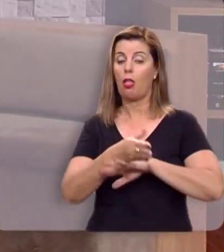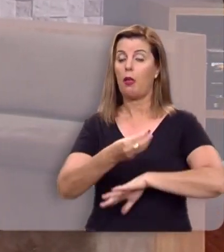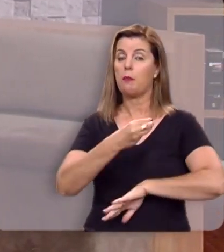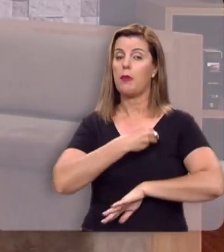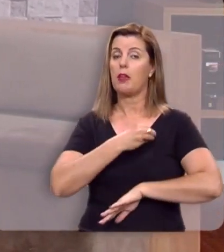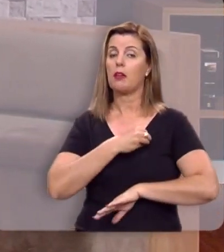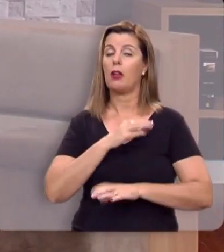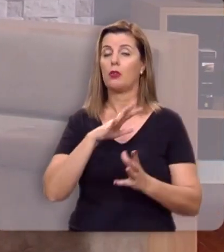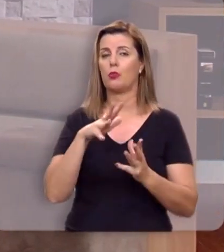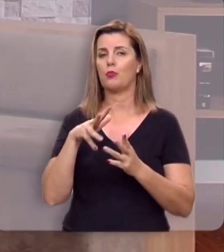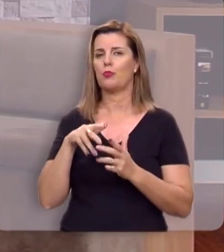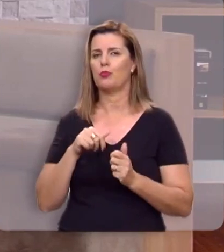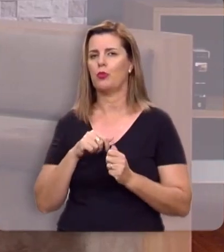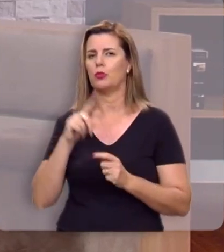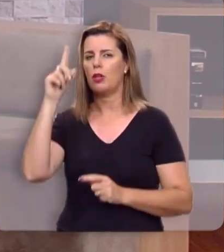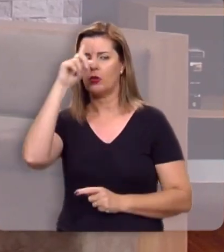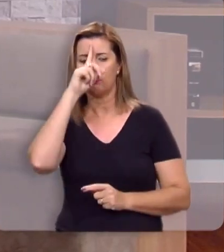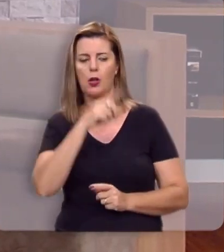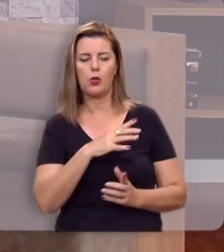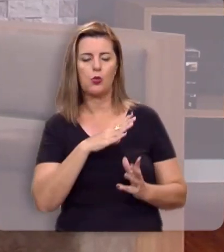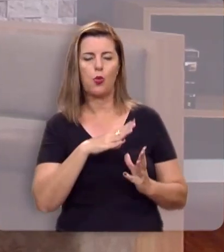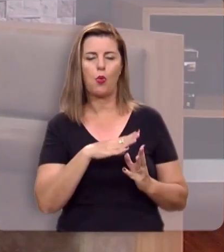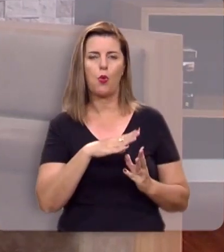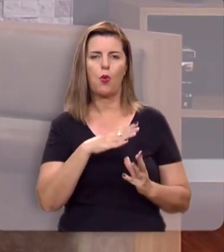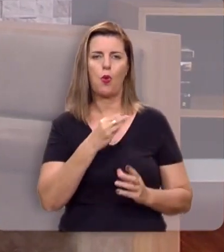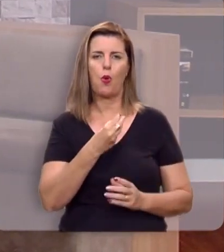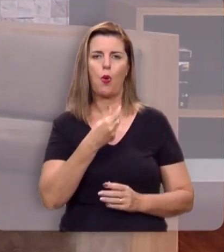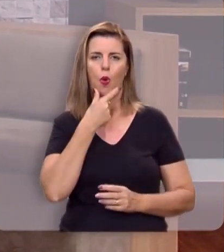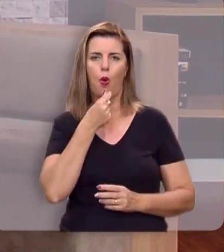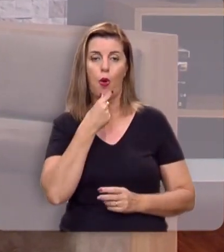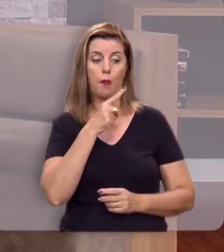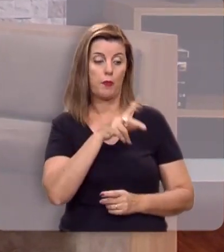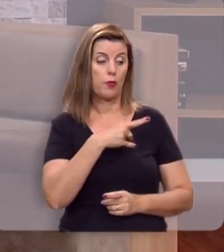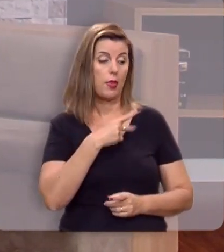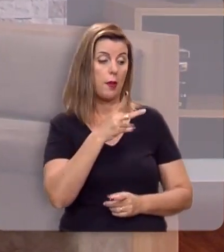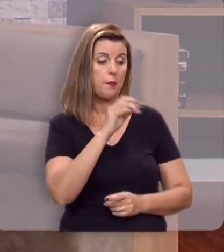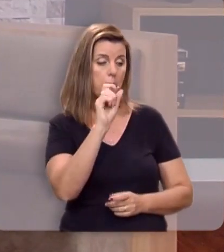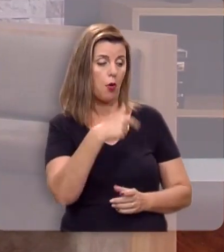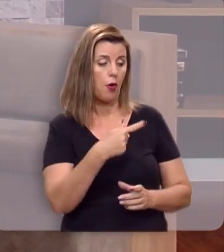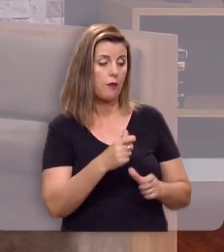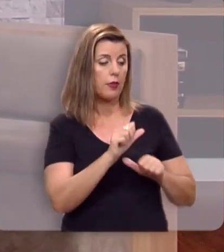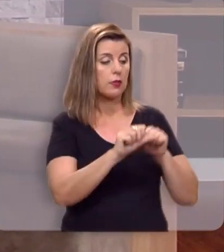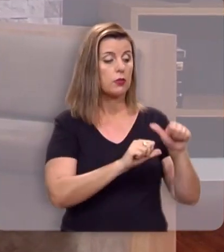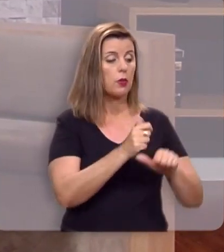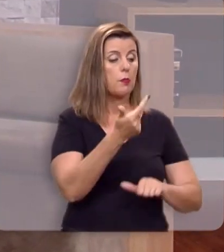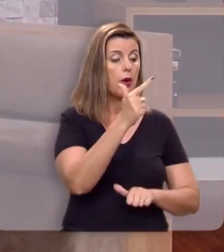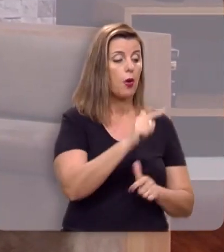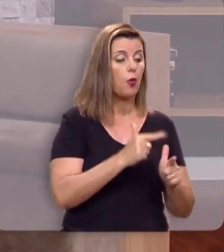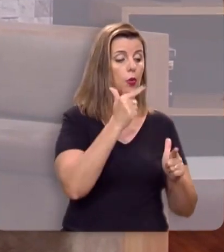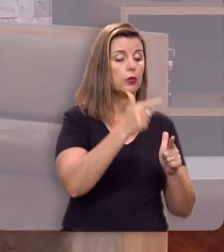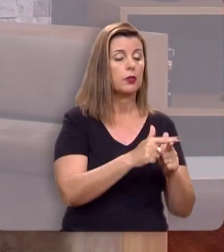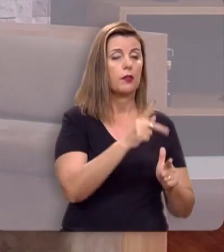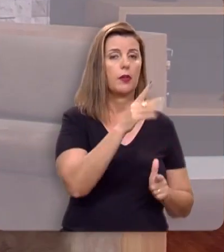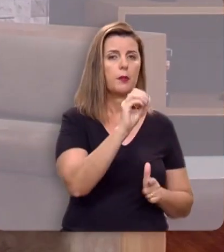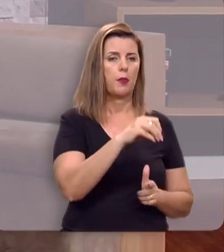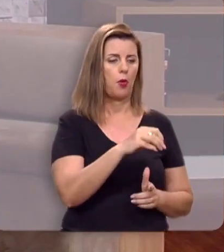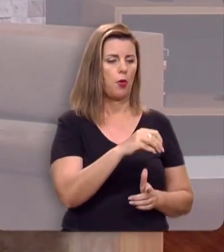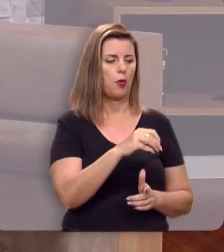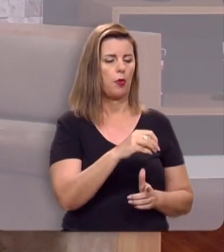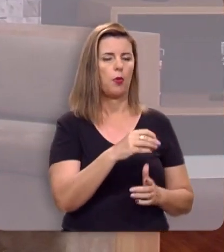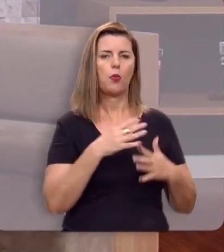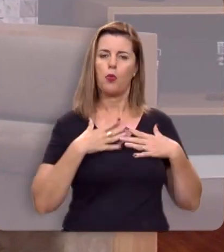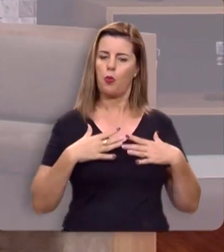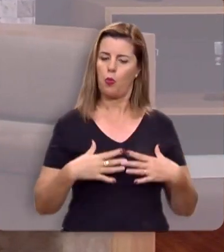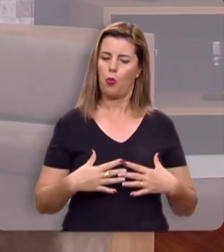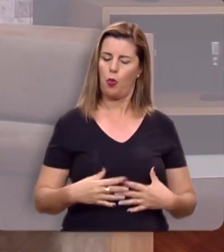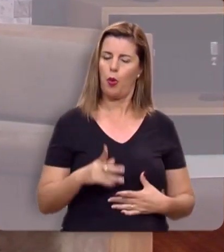mundo, Deus ordenou ao homem: tu és pó e ao pó tornarás. O que foi feito do pó foi o